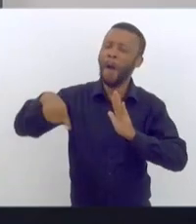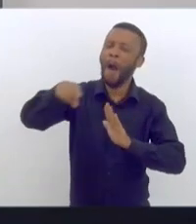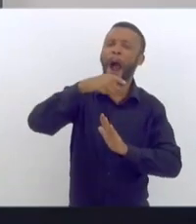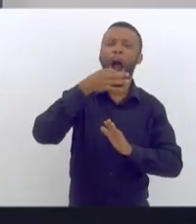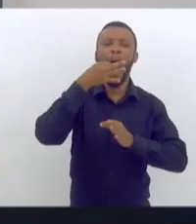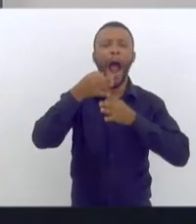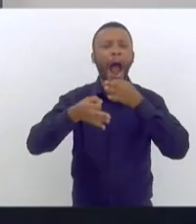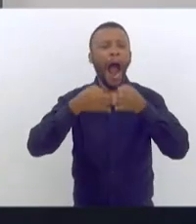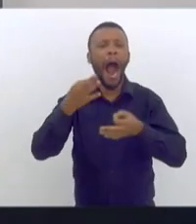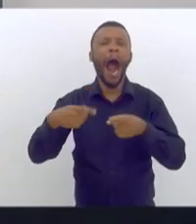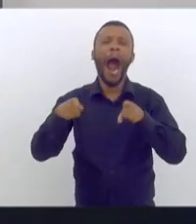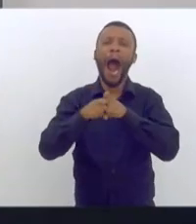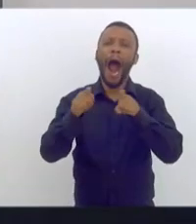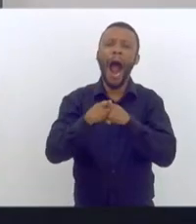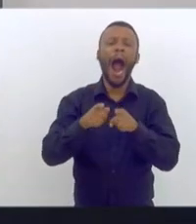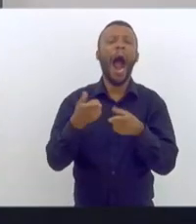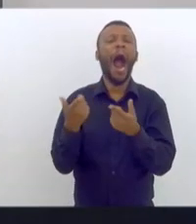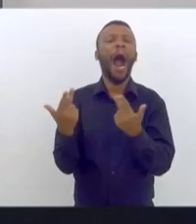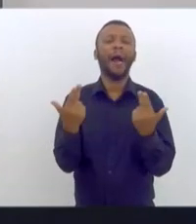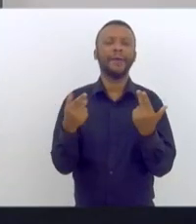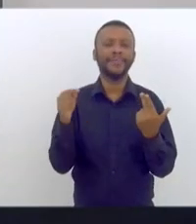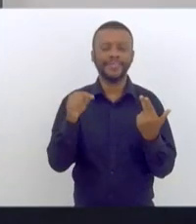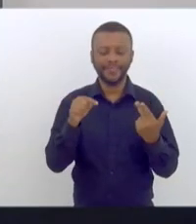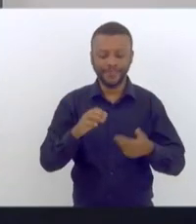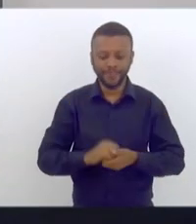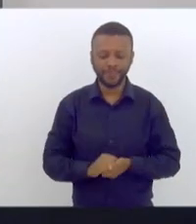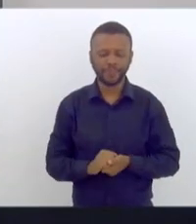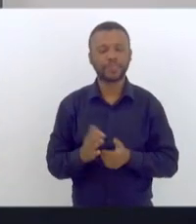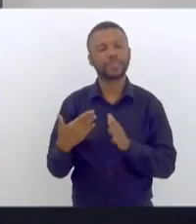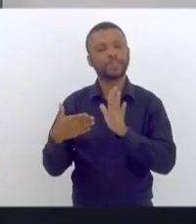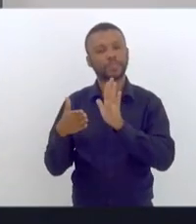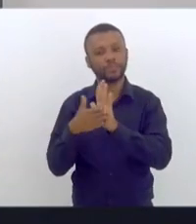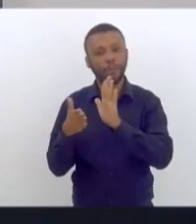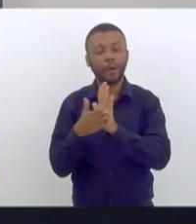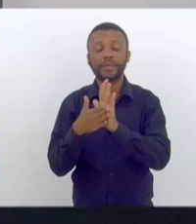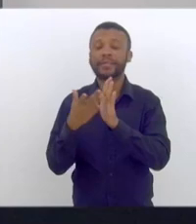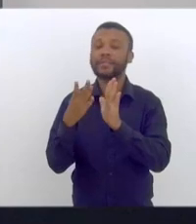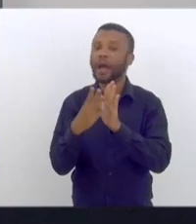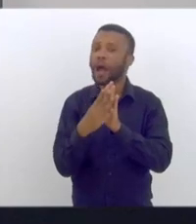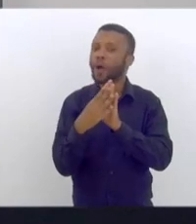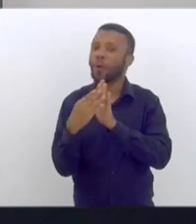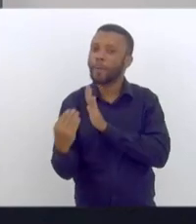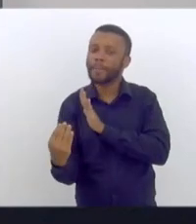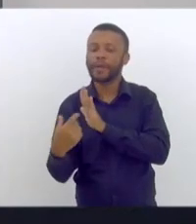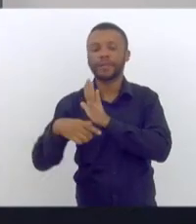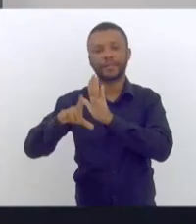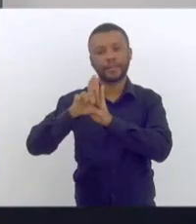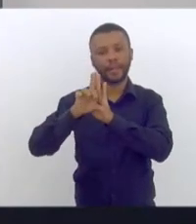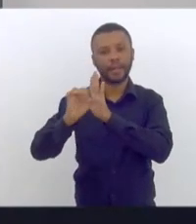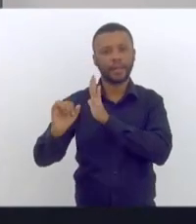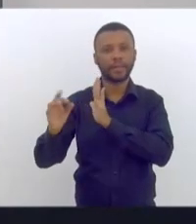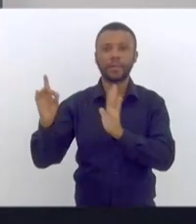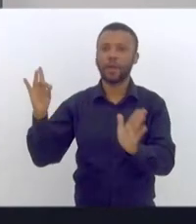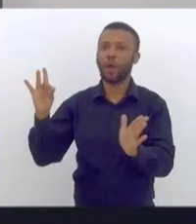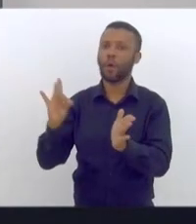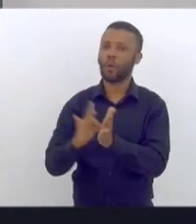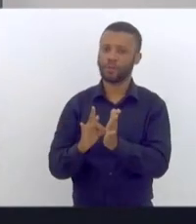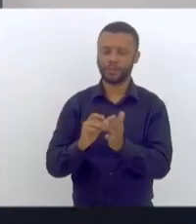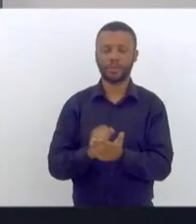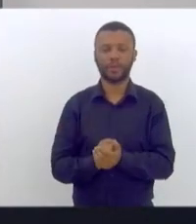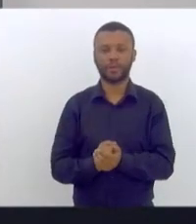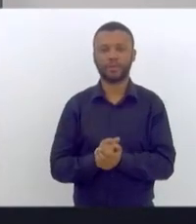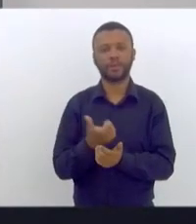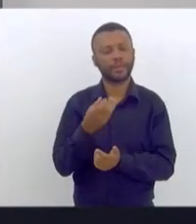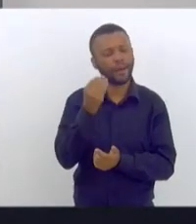como também e essa proposta tá copiada da Lei original eu queria ver depois